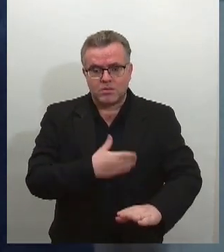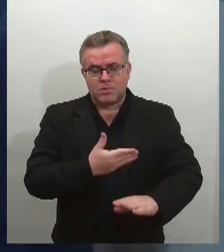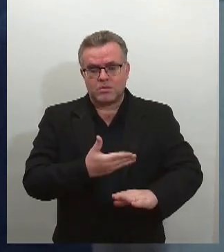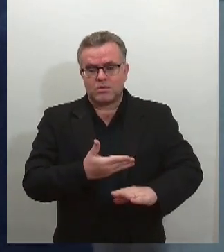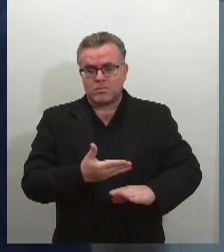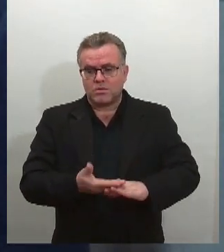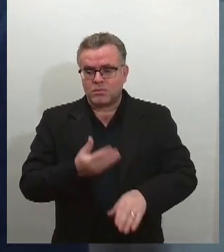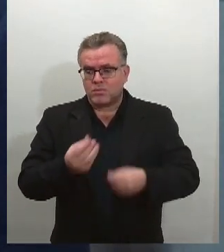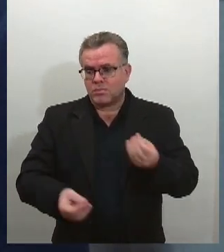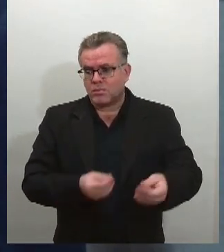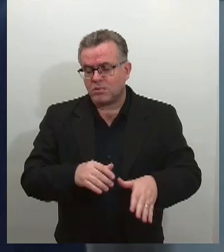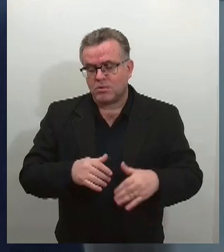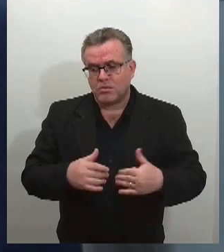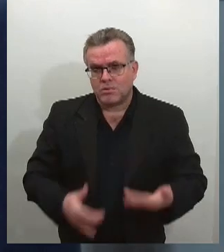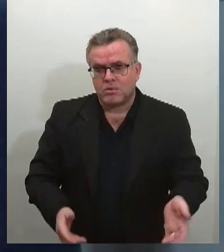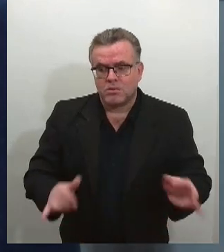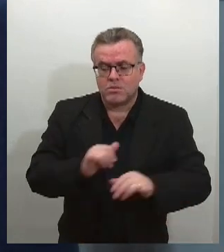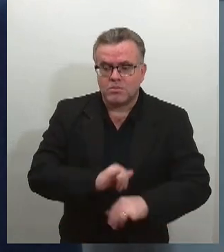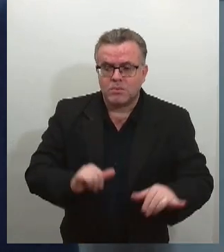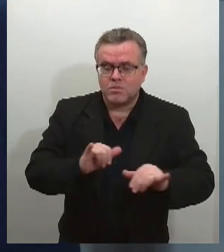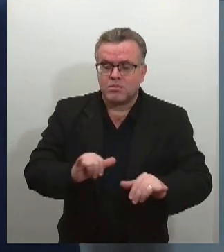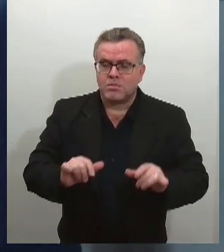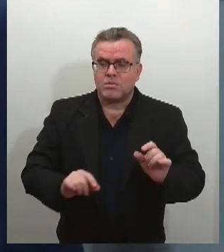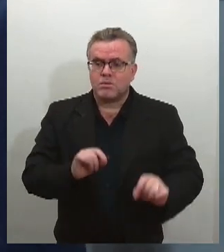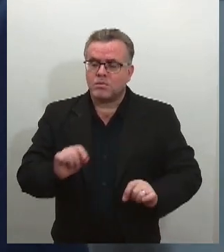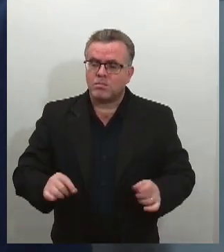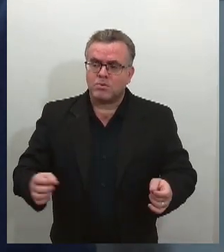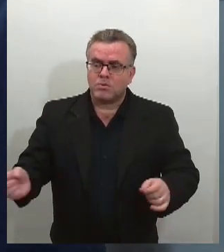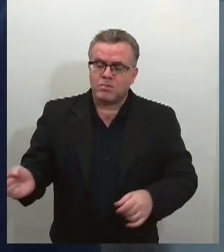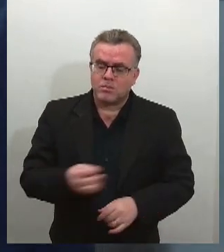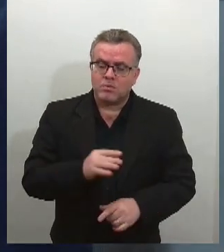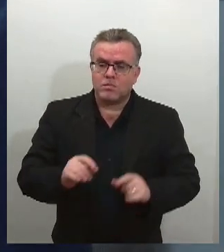foi uma carreira que nasceu com a inovação em seu DNA.